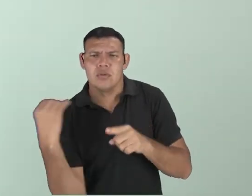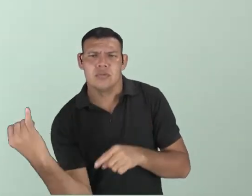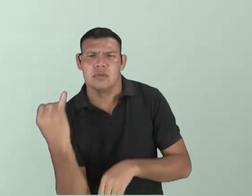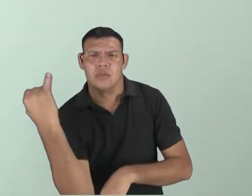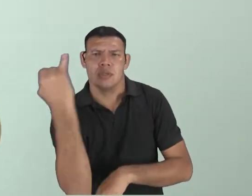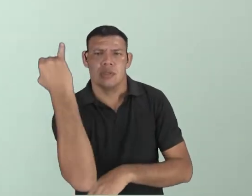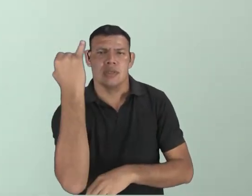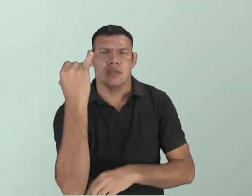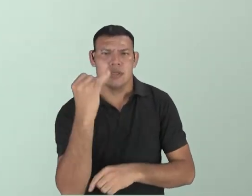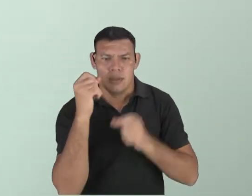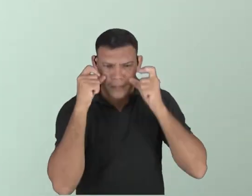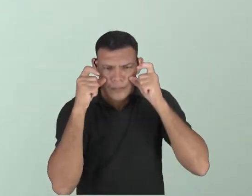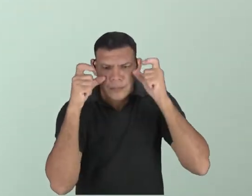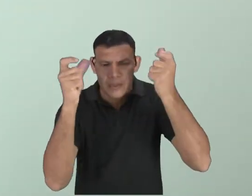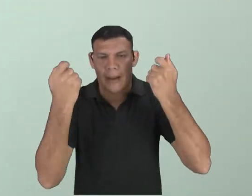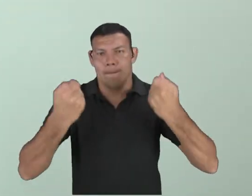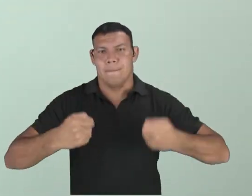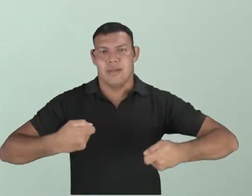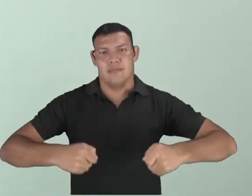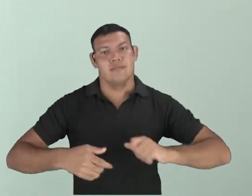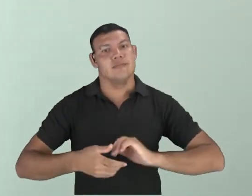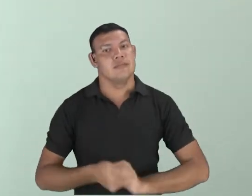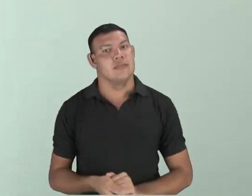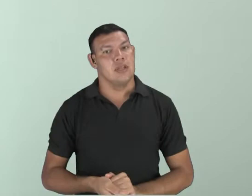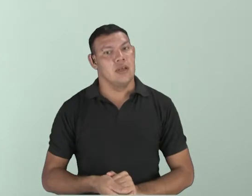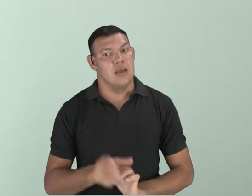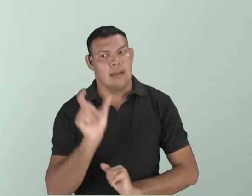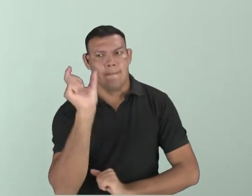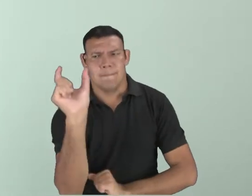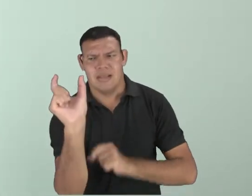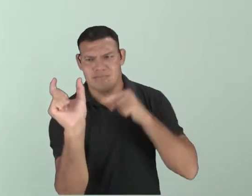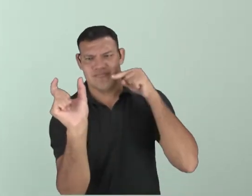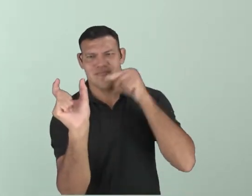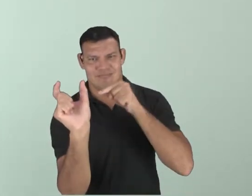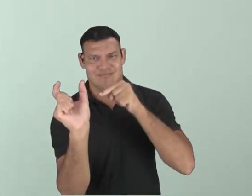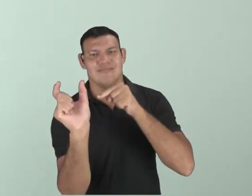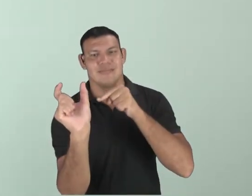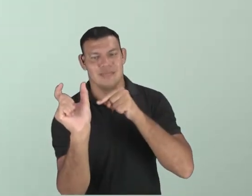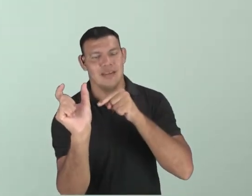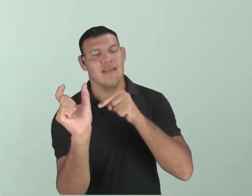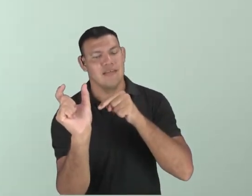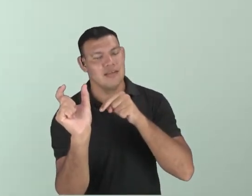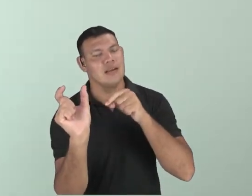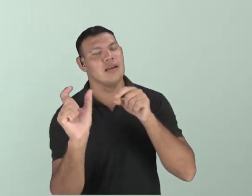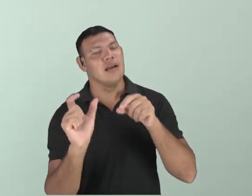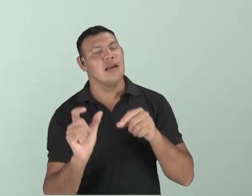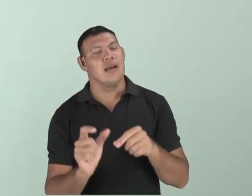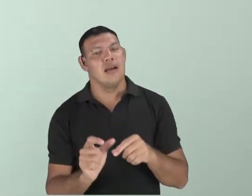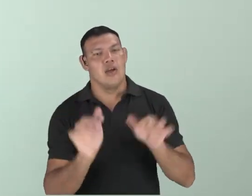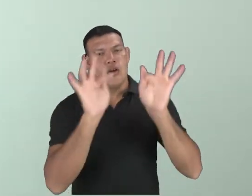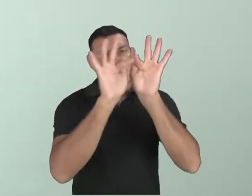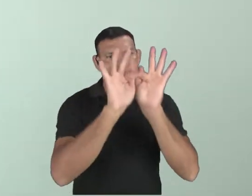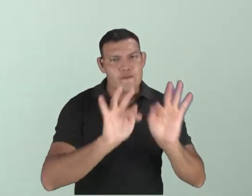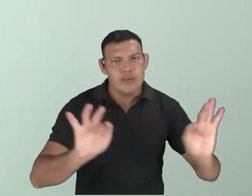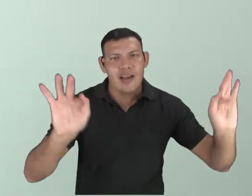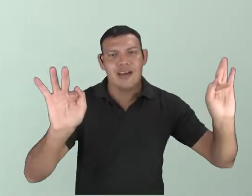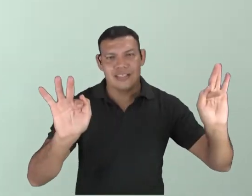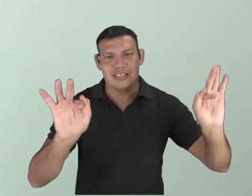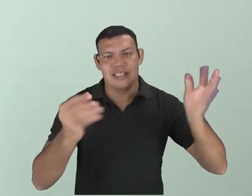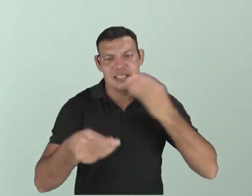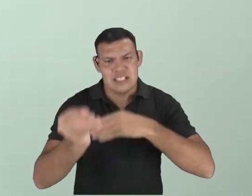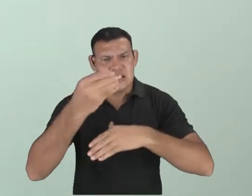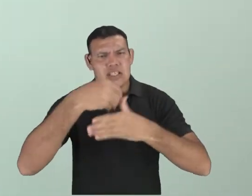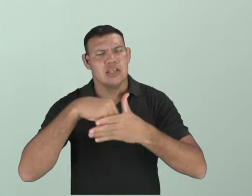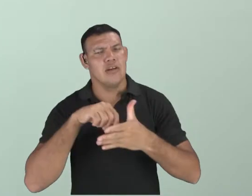nós precisamos prestar tanta atenção nela. Porque uma palavra, ela pode ter uma frase, ela pode ter